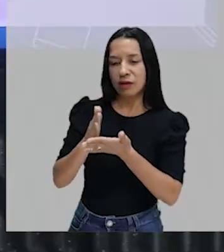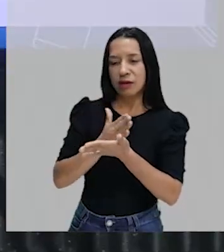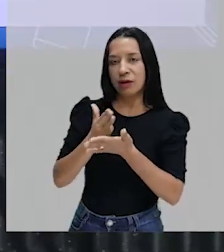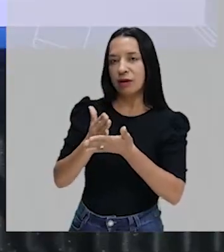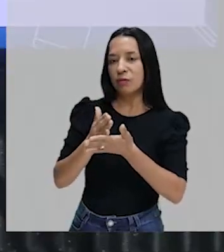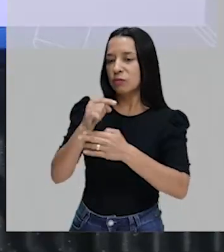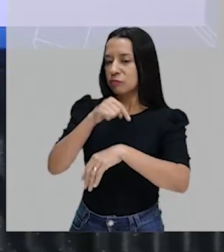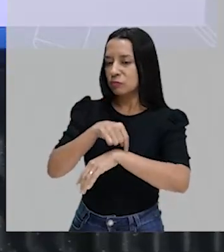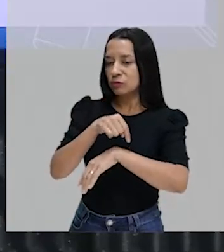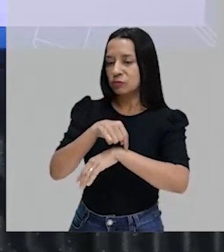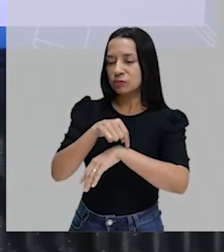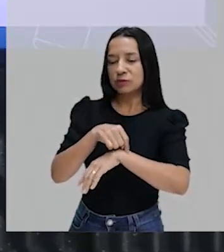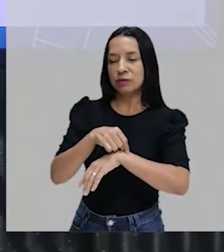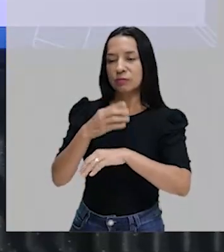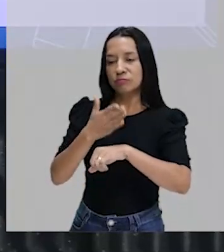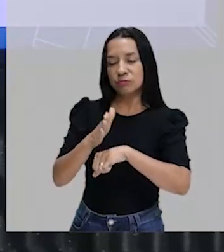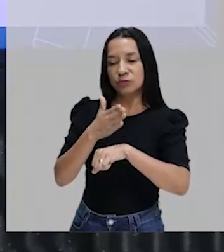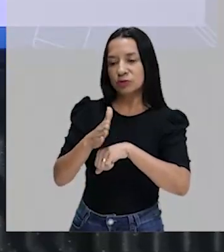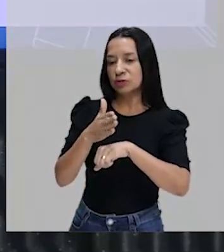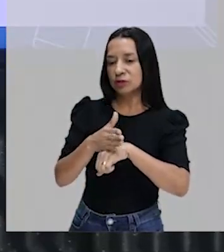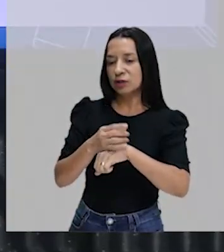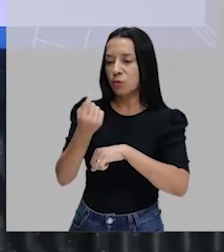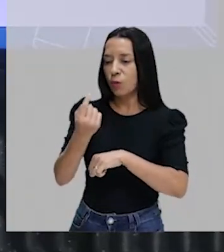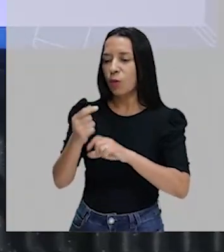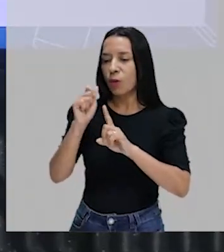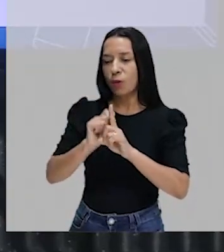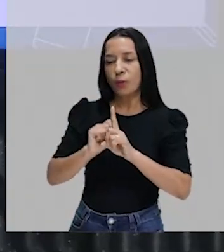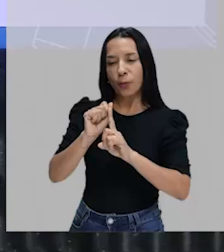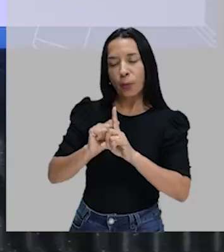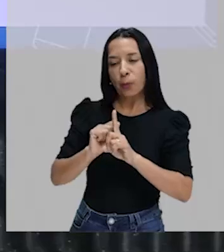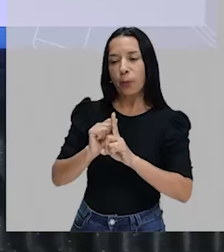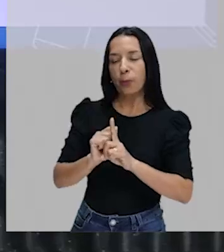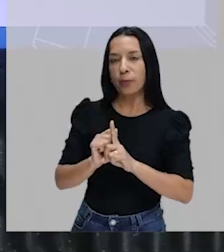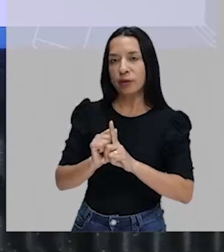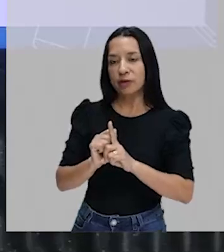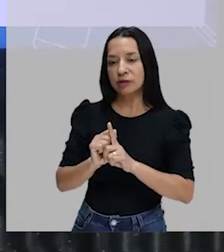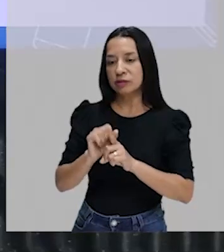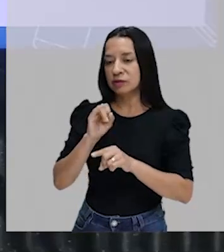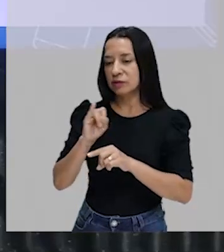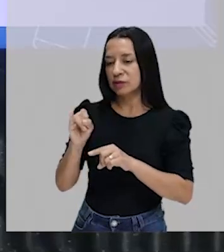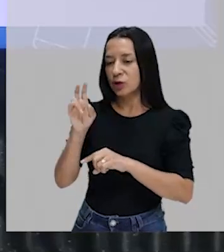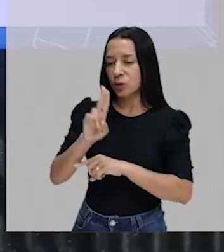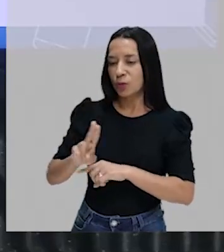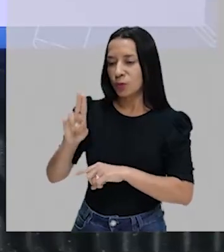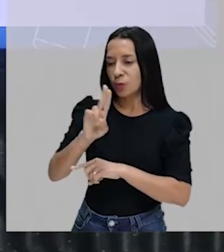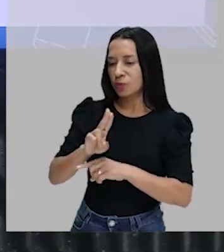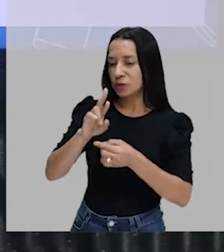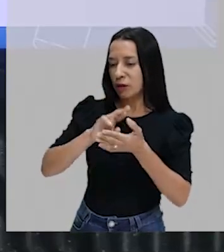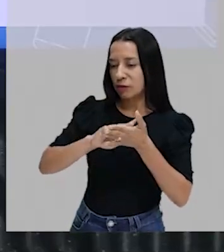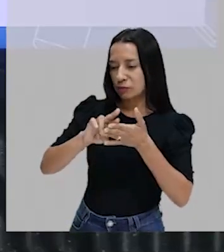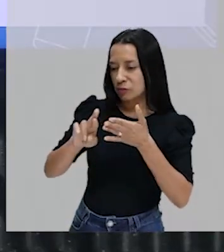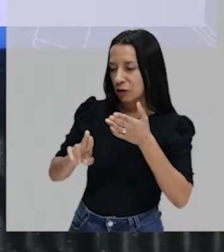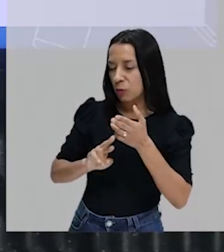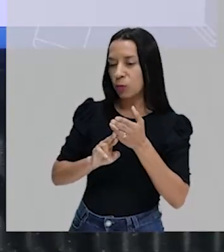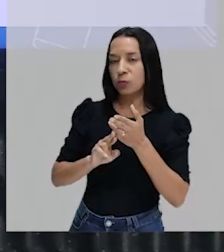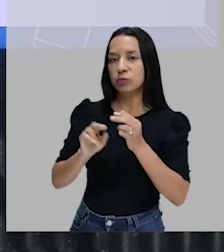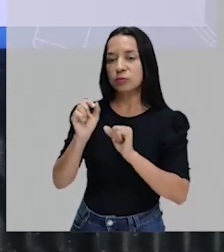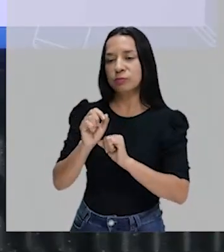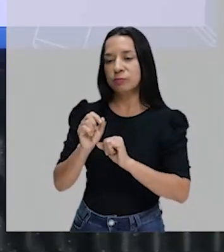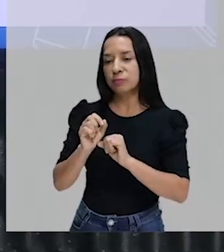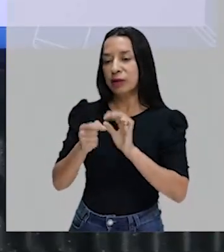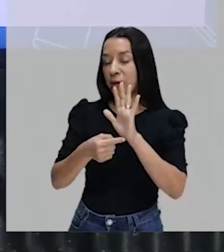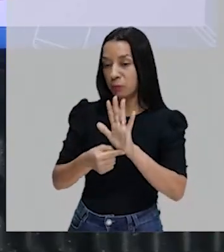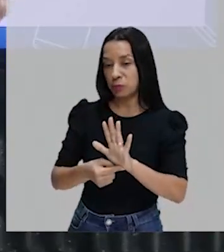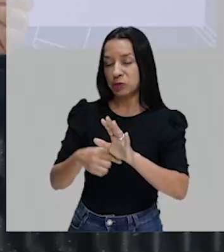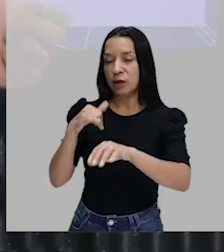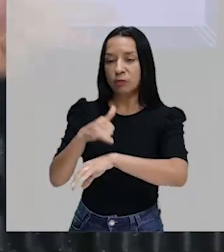ele estava com essa barriga toda aí, se não usaram algum recurso de Photoshop, alguma coisa para tentar de alguma forma ali dizer que ele estava gordinho. Até